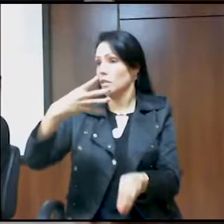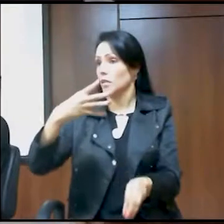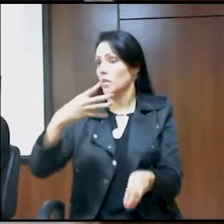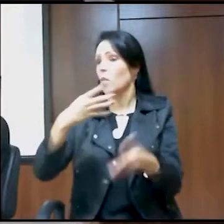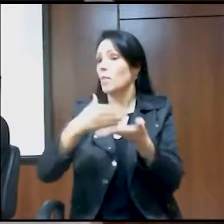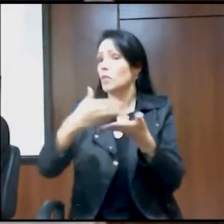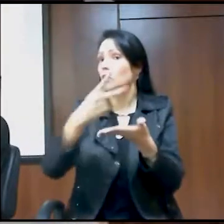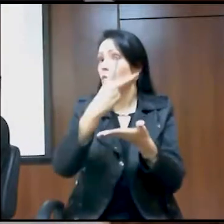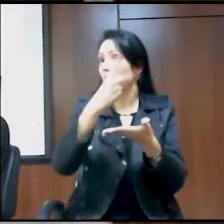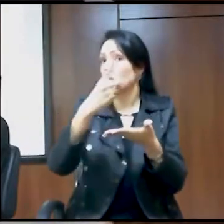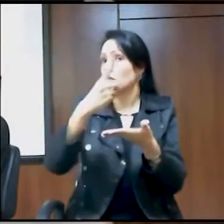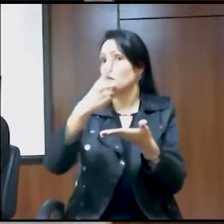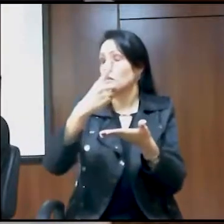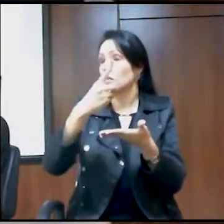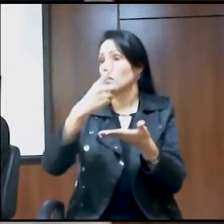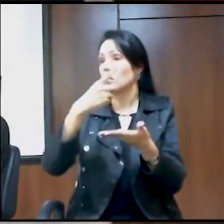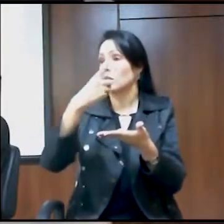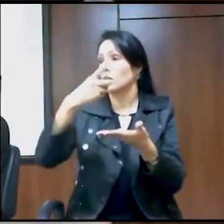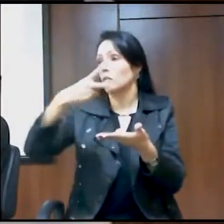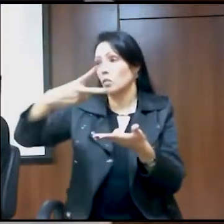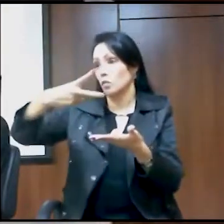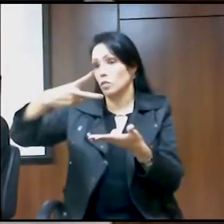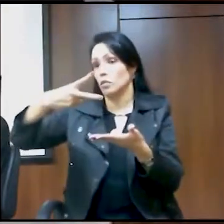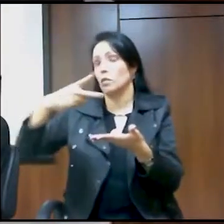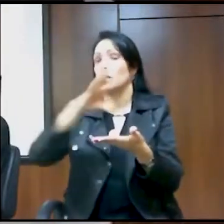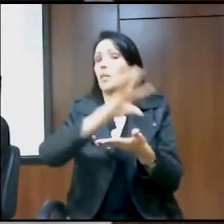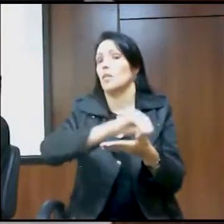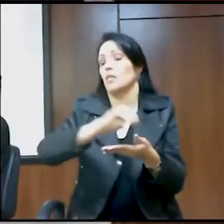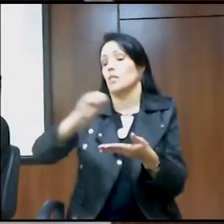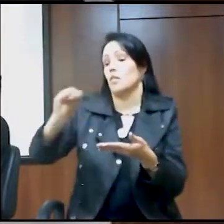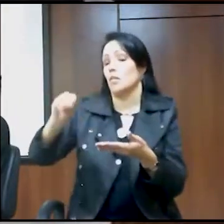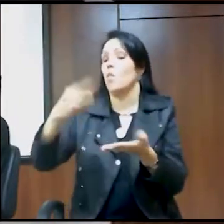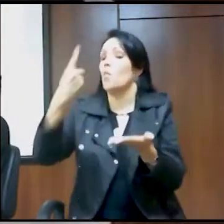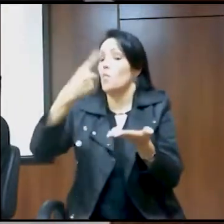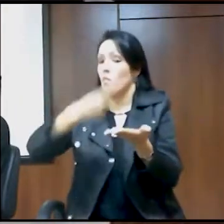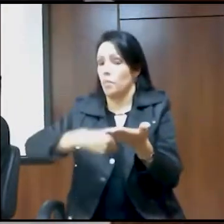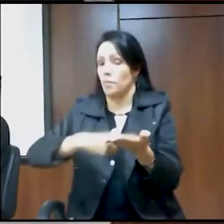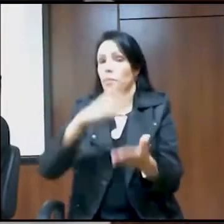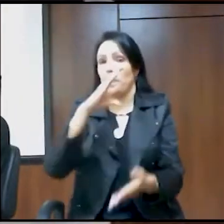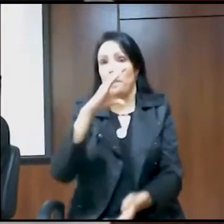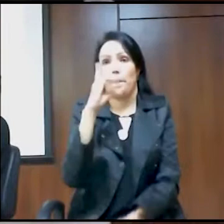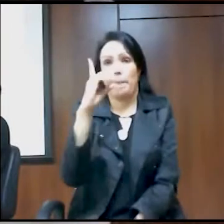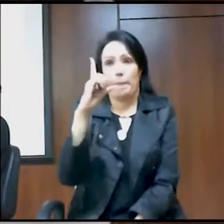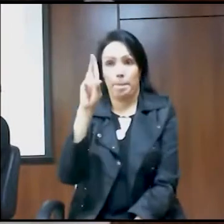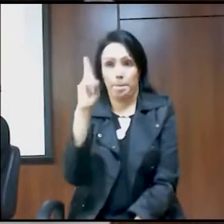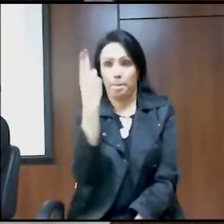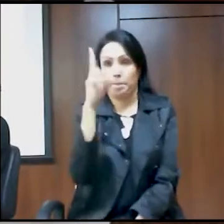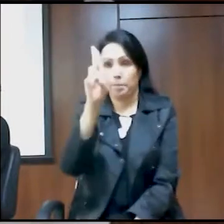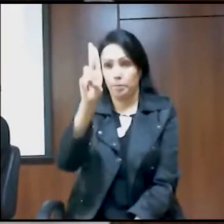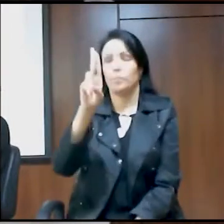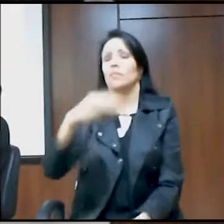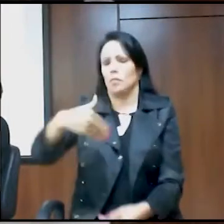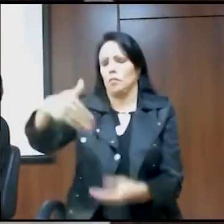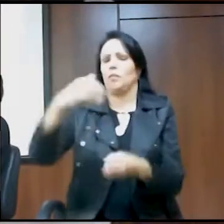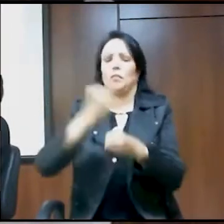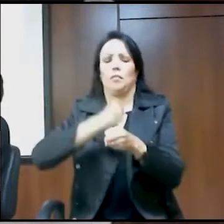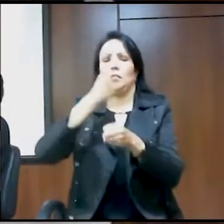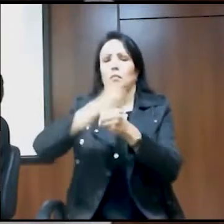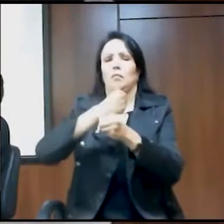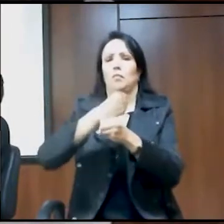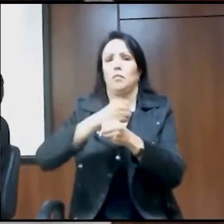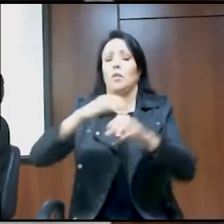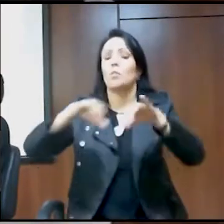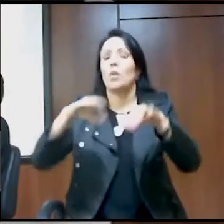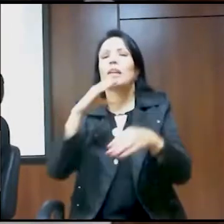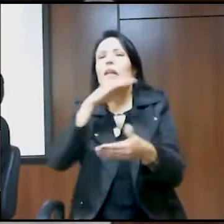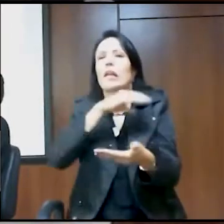2012. 2012 houve a remoção, com o compromisso da CDHU construir um conjunto habitacional no Buraco Quente e ali no comando do